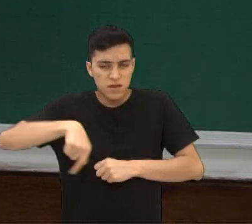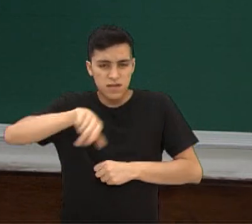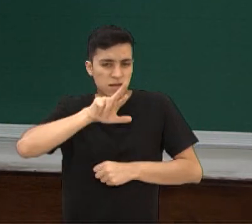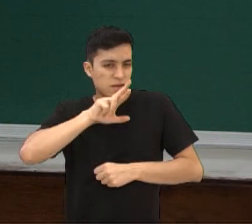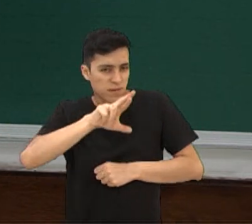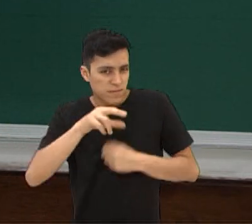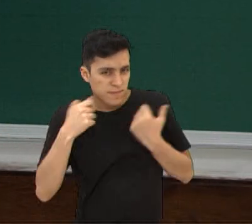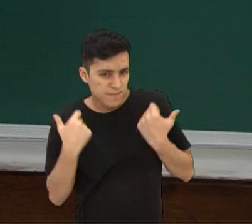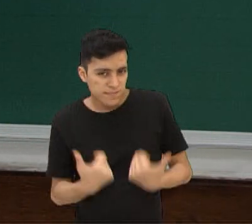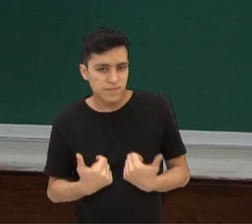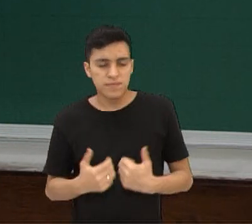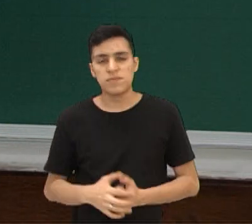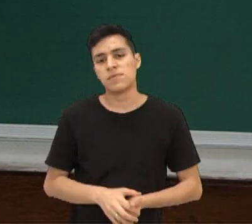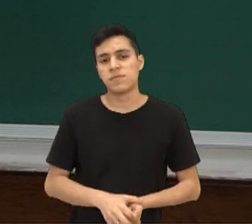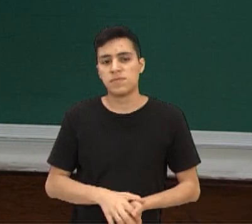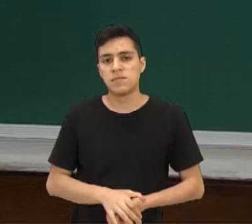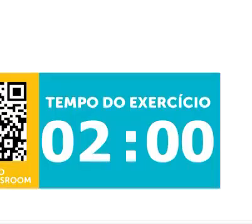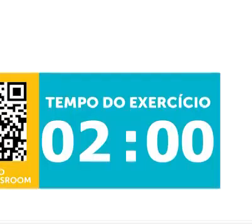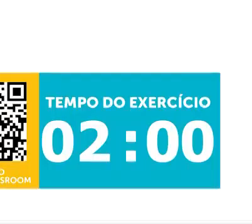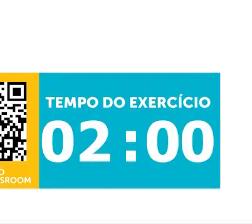volta.